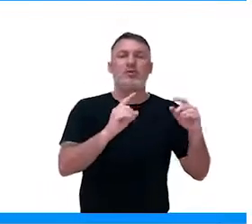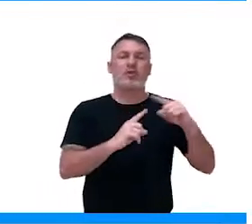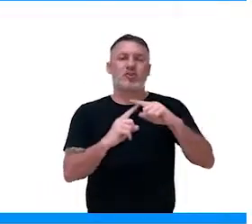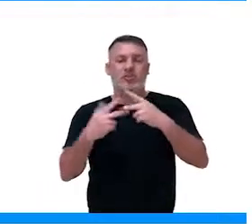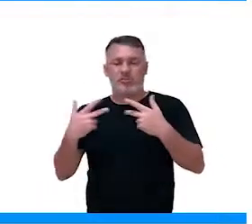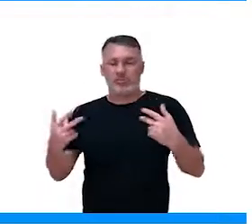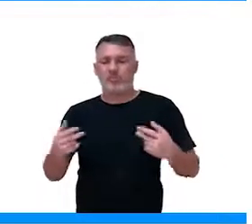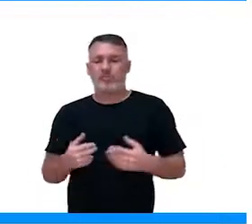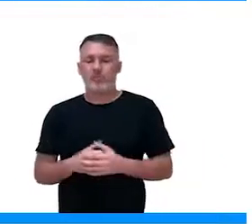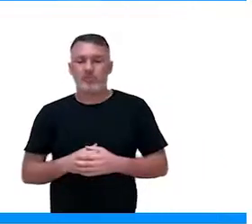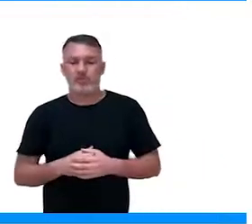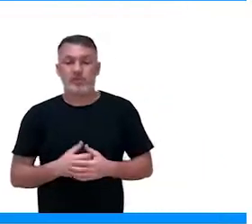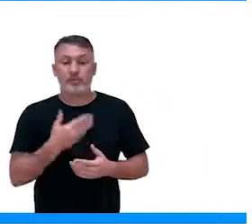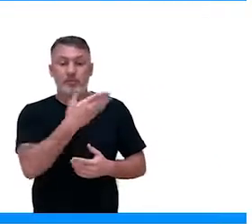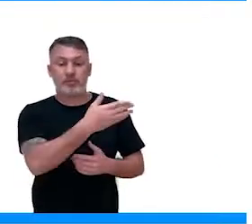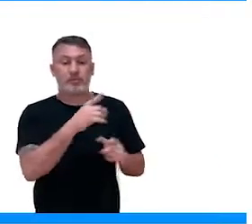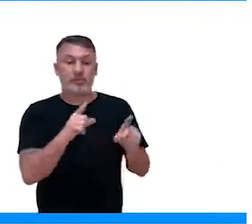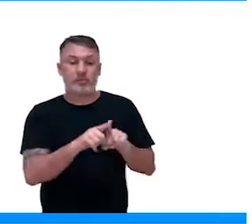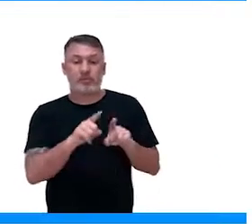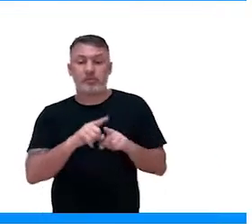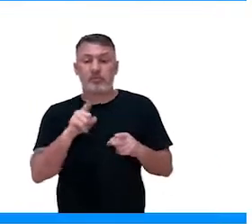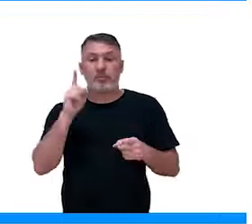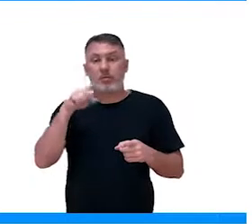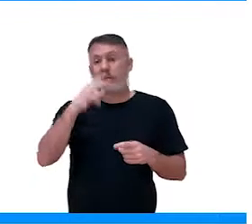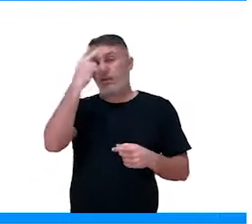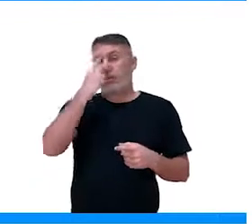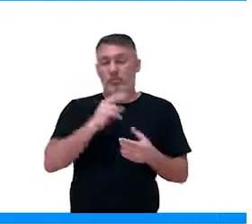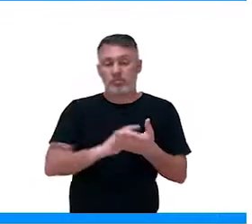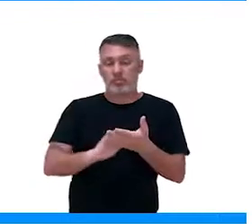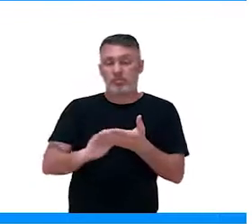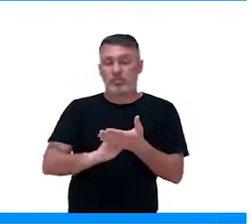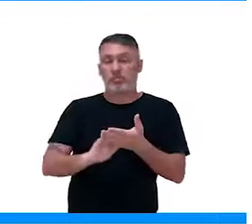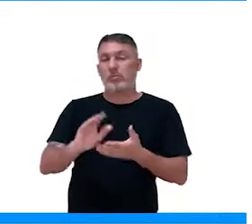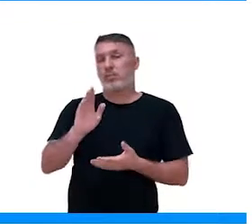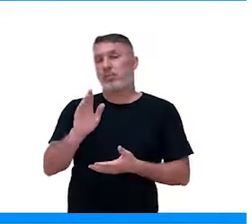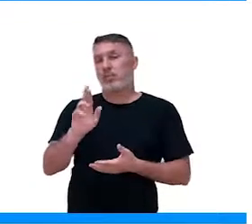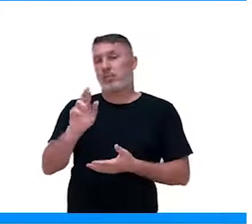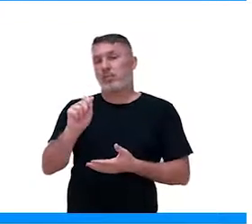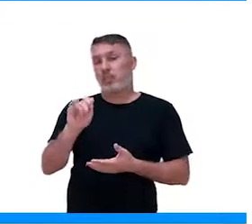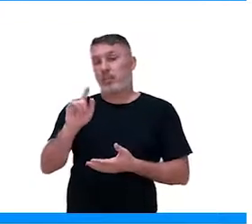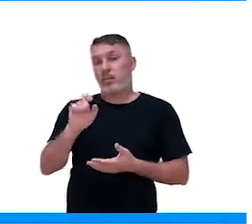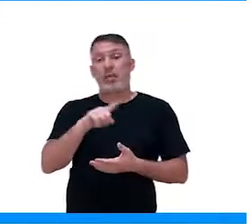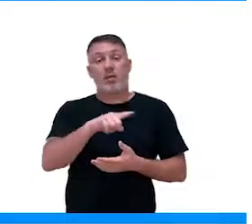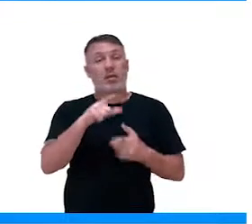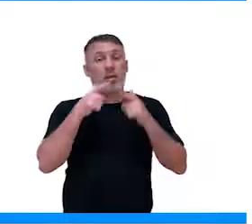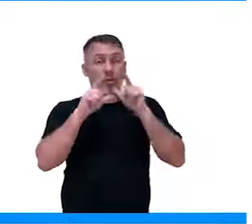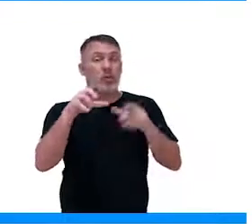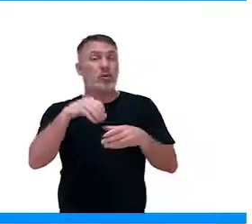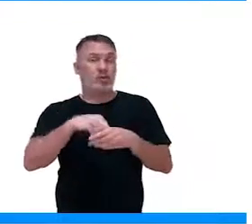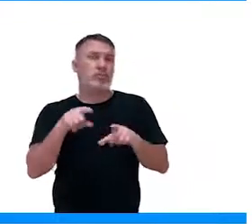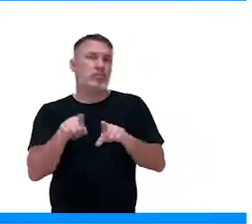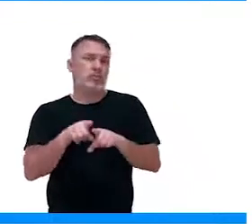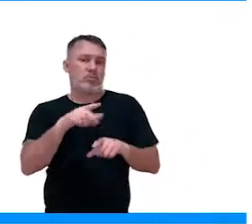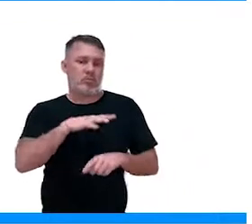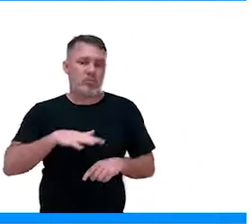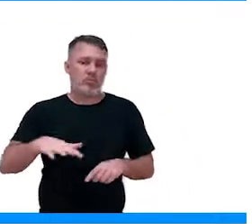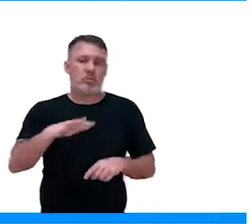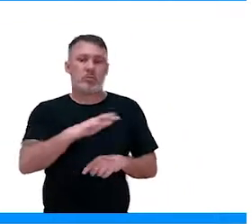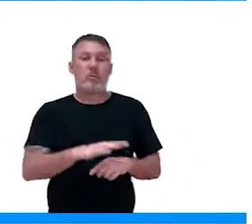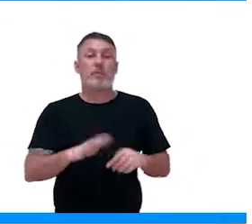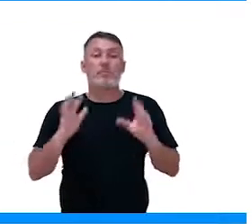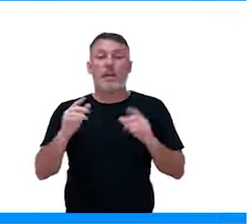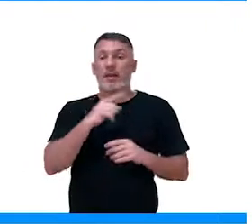fazer sentido. Aqui a gente tem o Braille, né, que também é uma forma de linguagem,